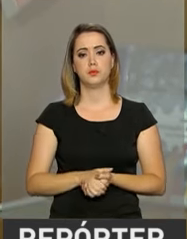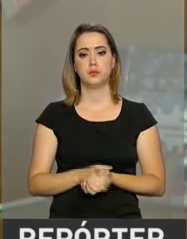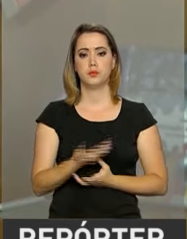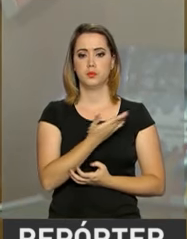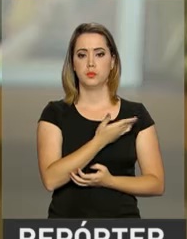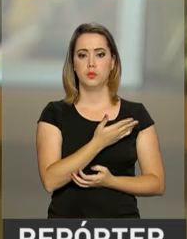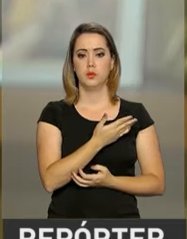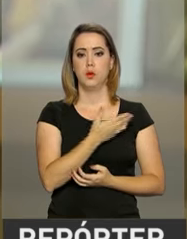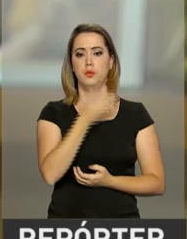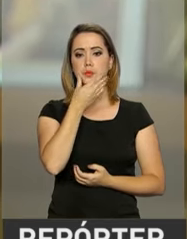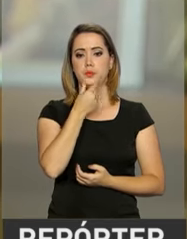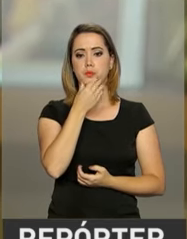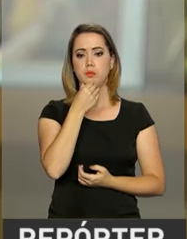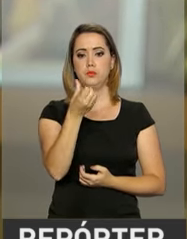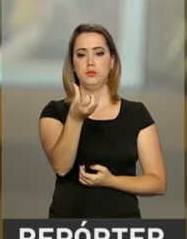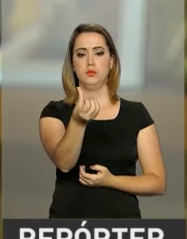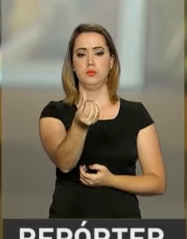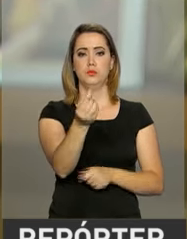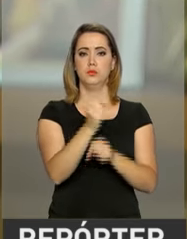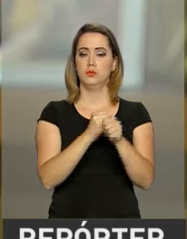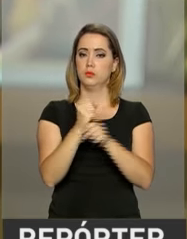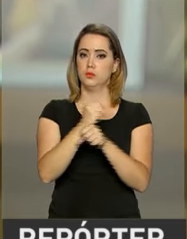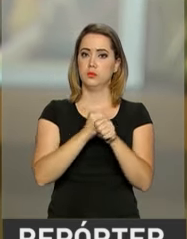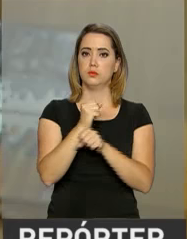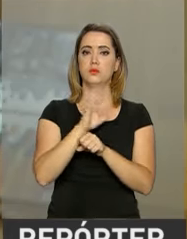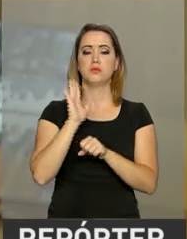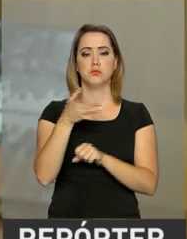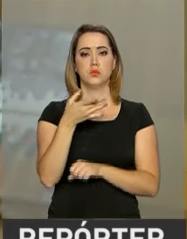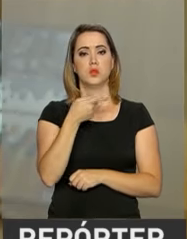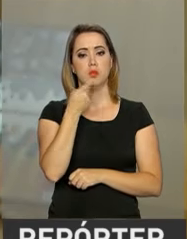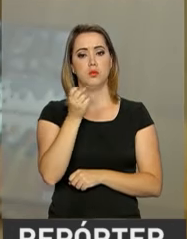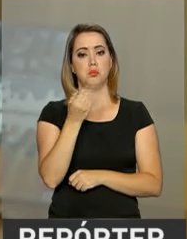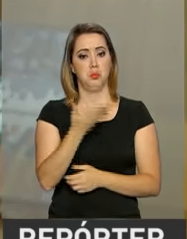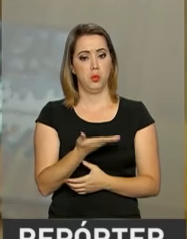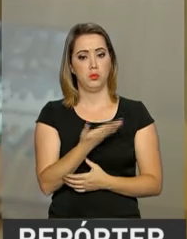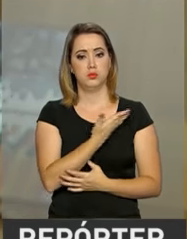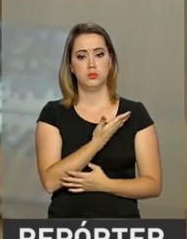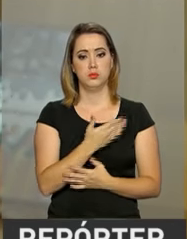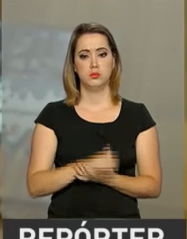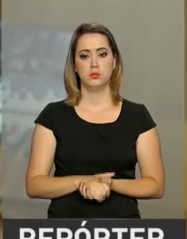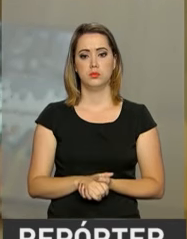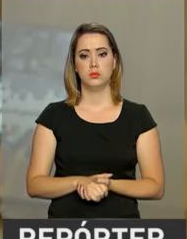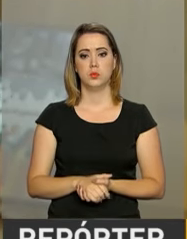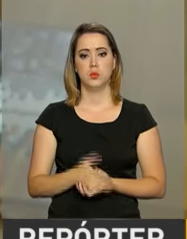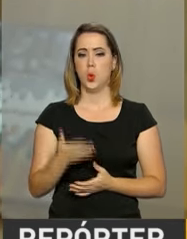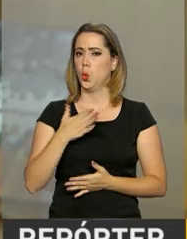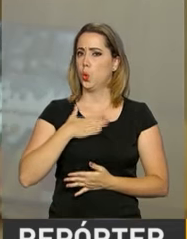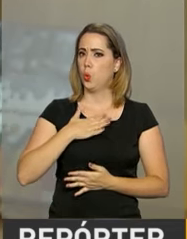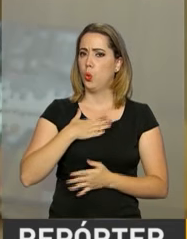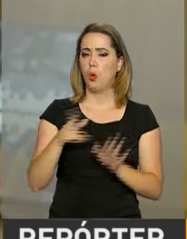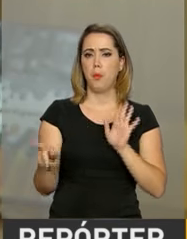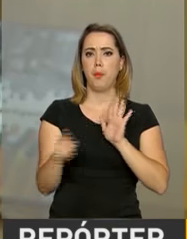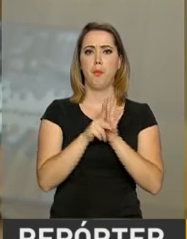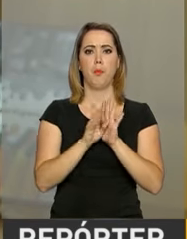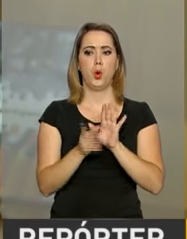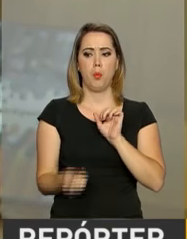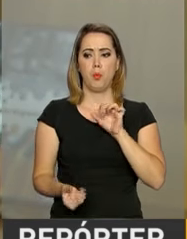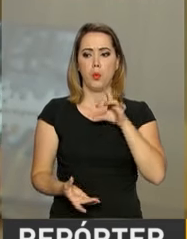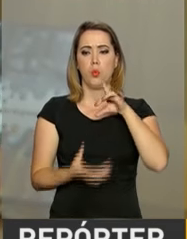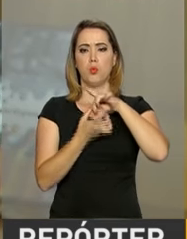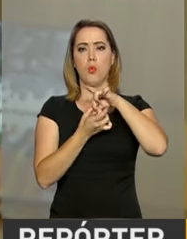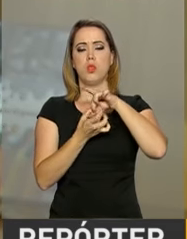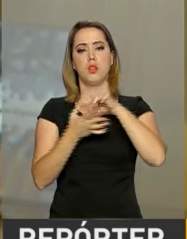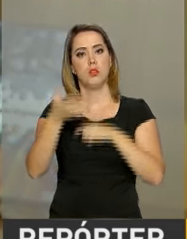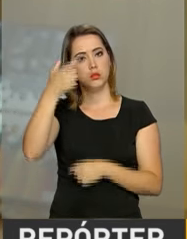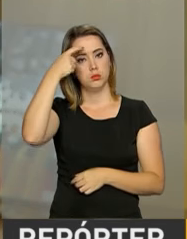a meditação há 6 anos e comprova os benefícios o corpo ele é inerente ao próprio processo mental Então se a